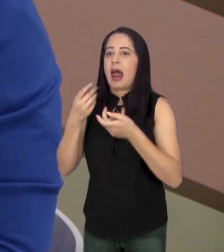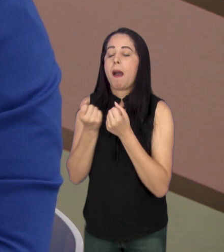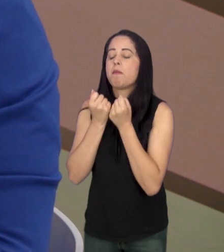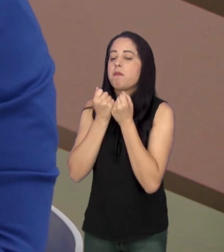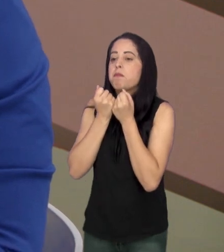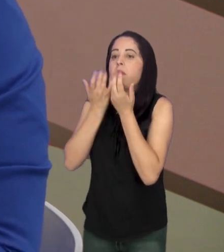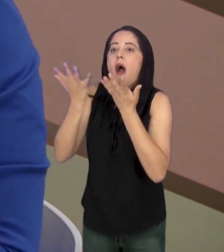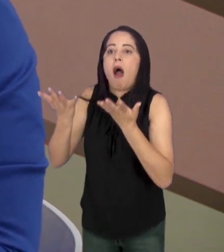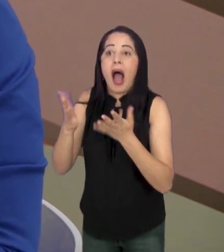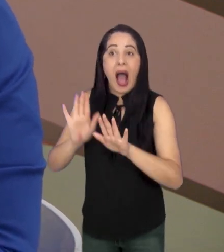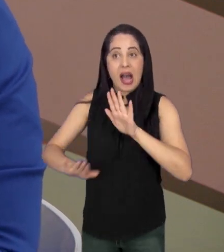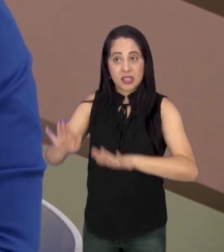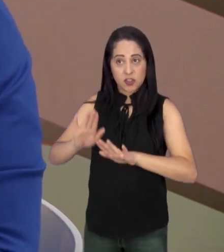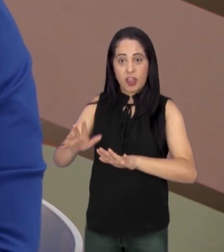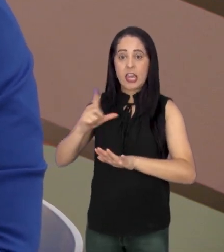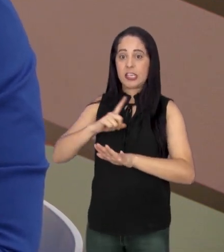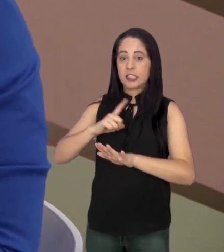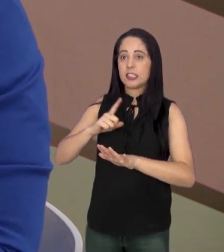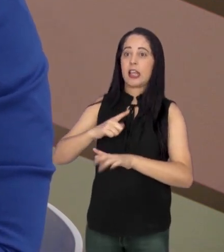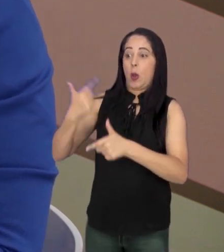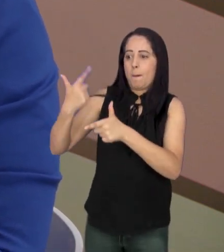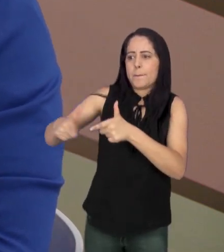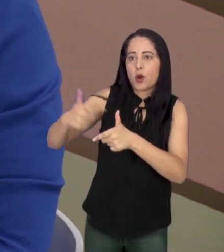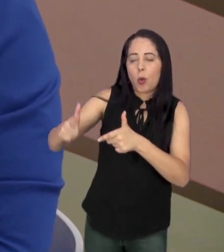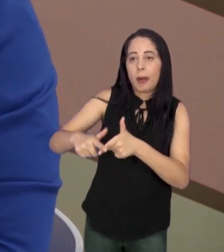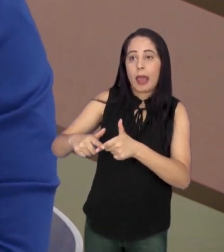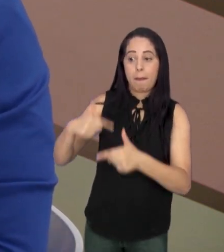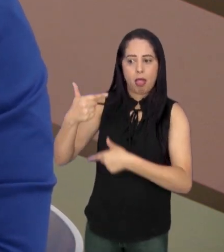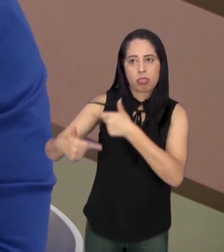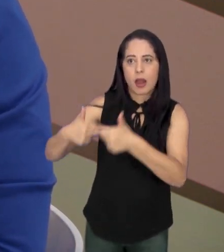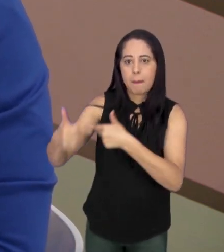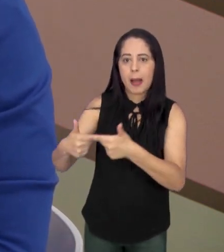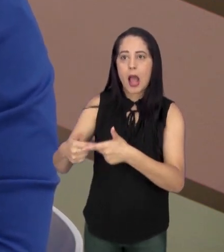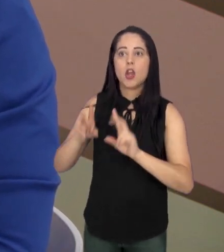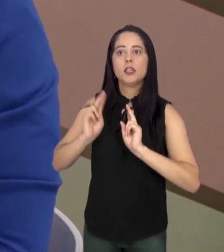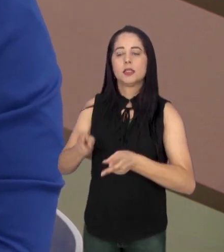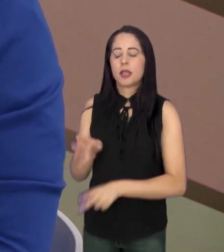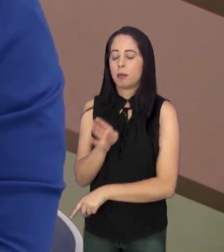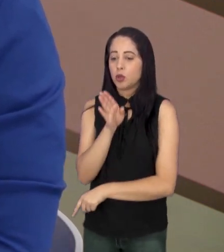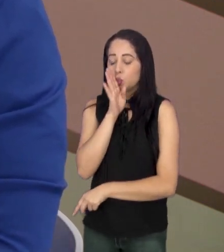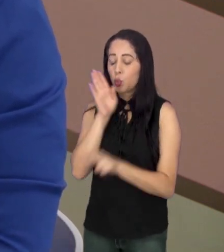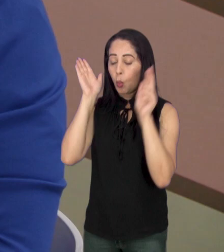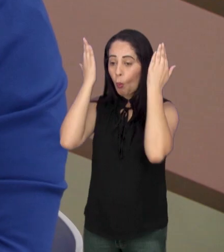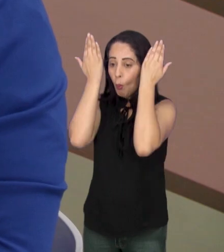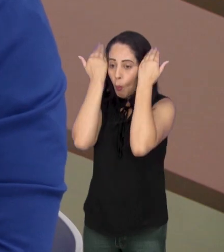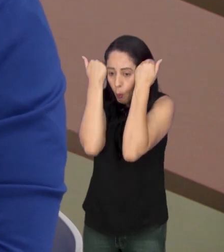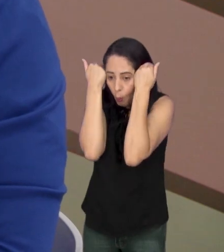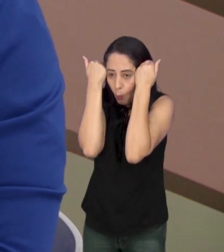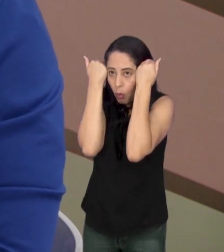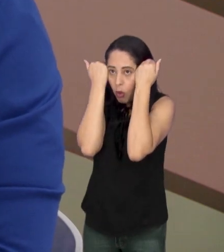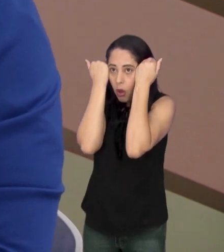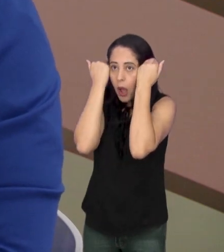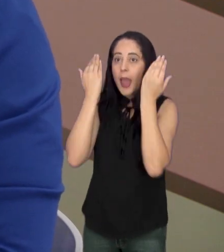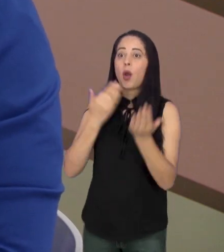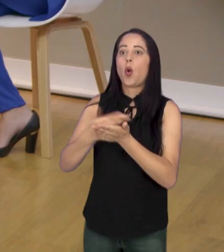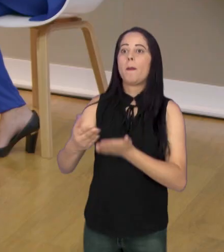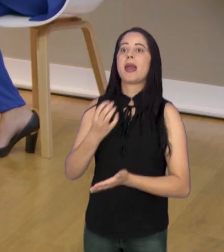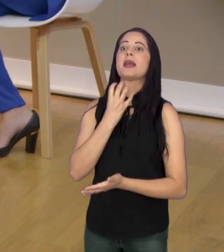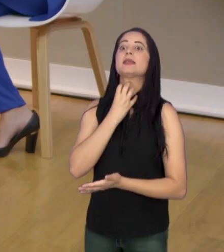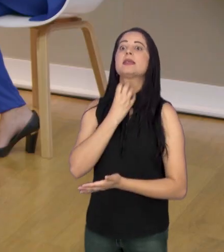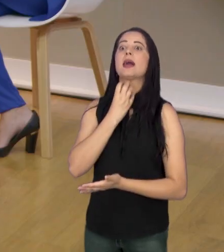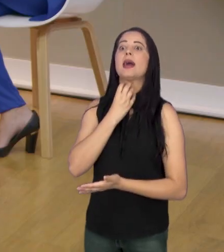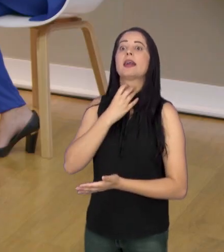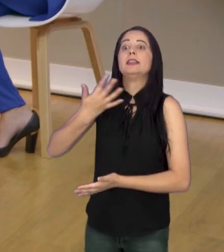de um relacionamento abusivo, às vezes, ou dentro de um problema no trabalho, ela começa a ficar com uma dor de garganta recorrente.